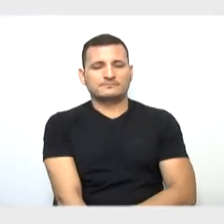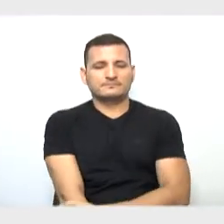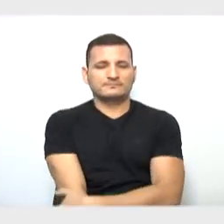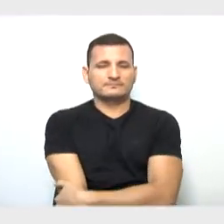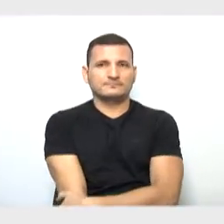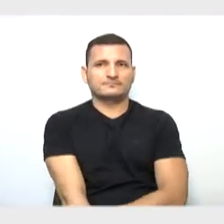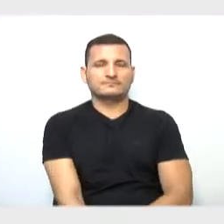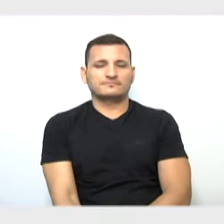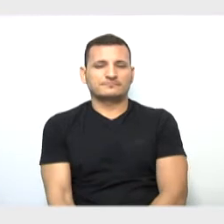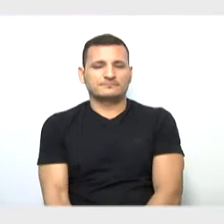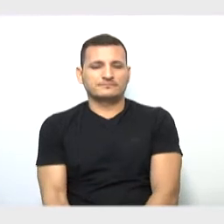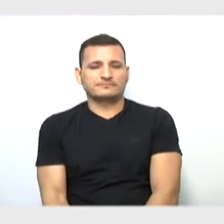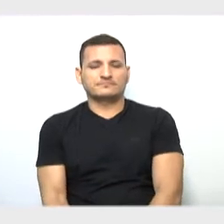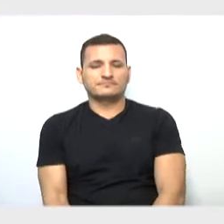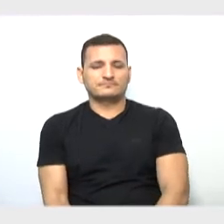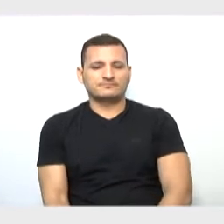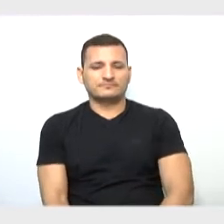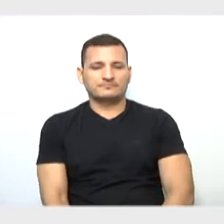C8,